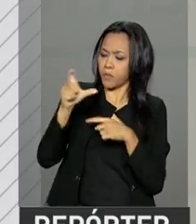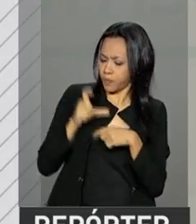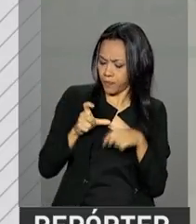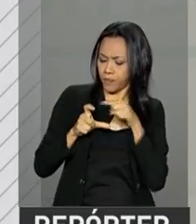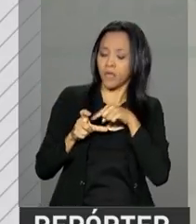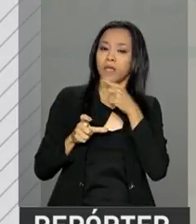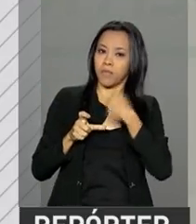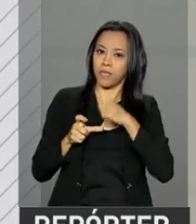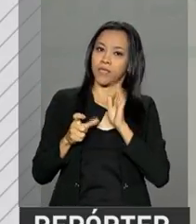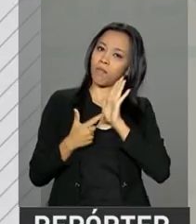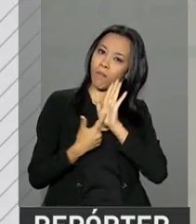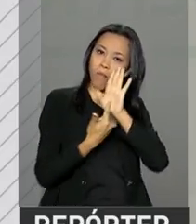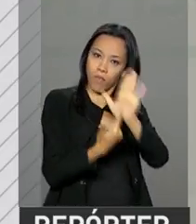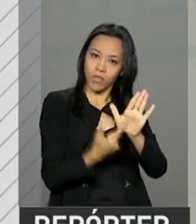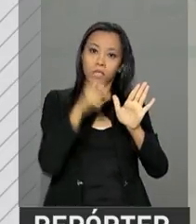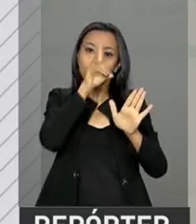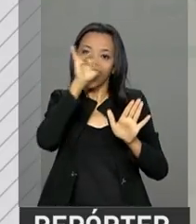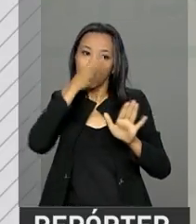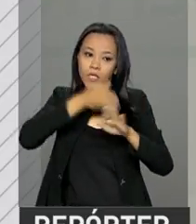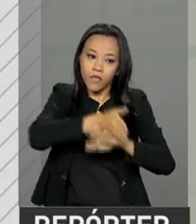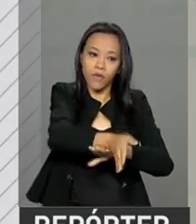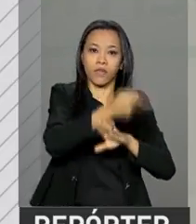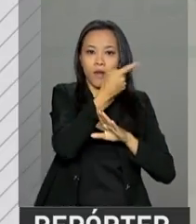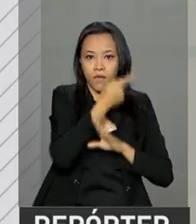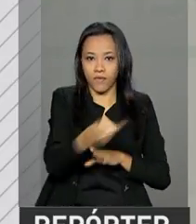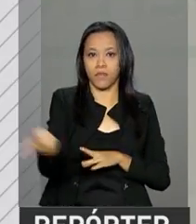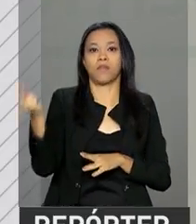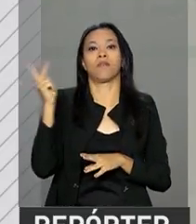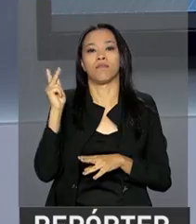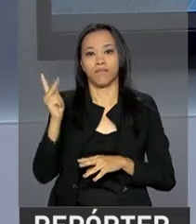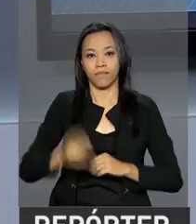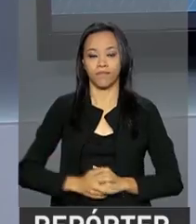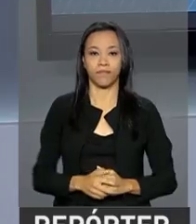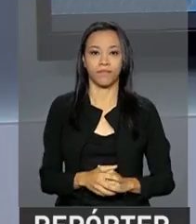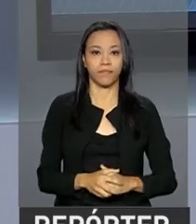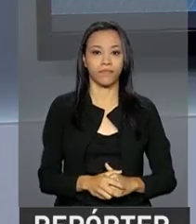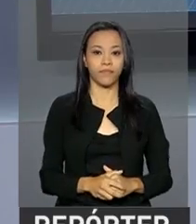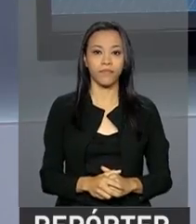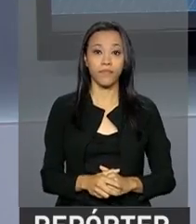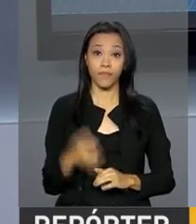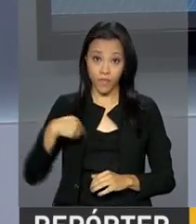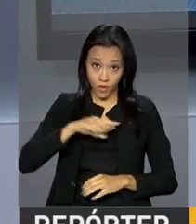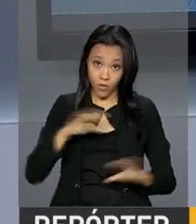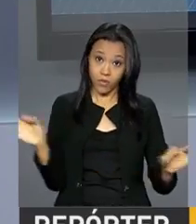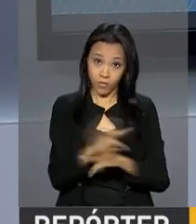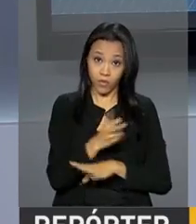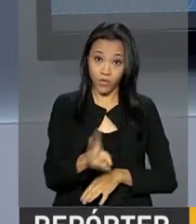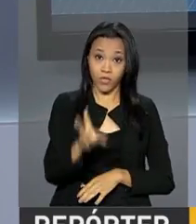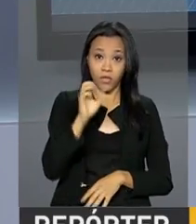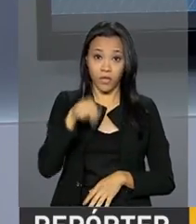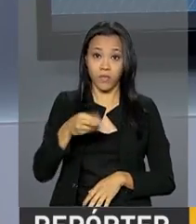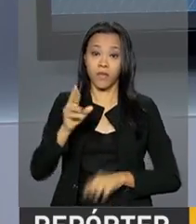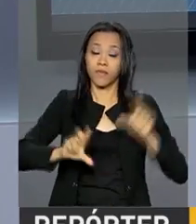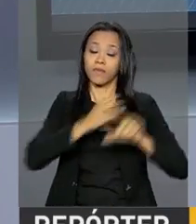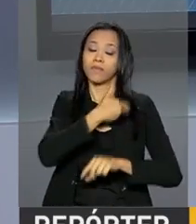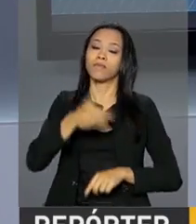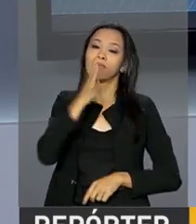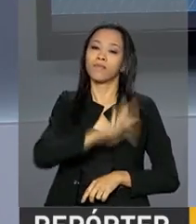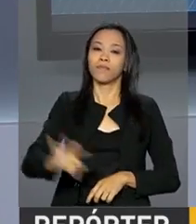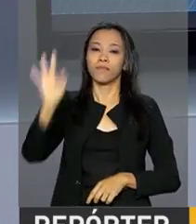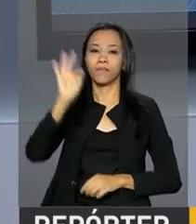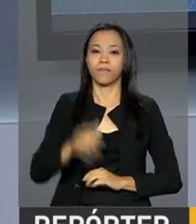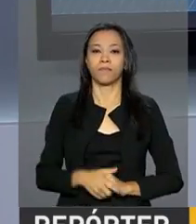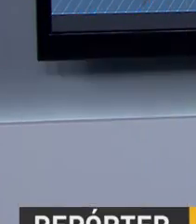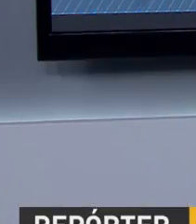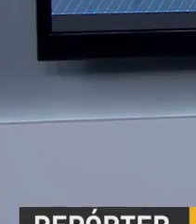deve ser apresentado no dia da visita à exposição a gente fica por aqui continue na NBR a TV do Governo